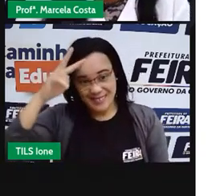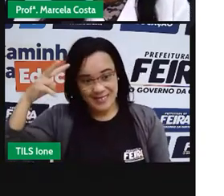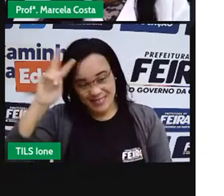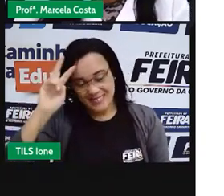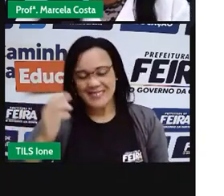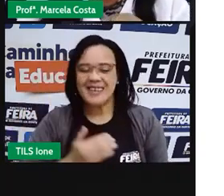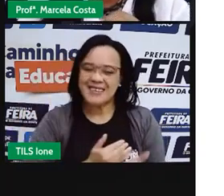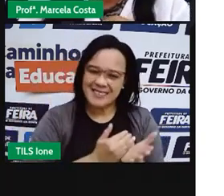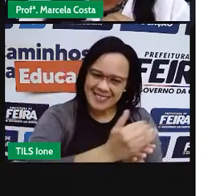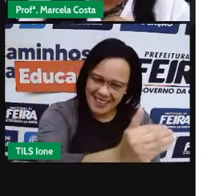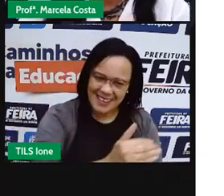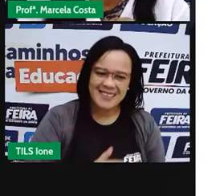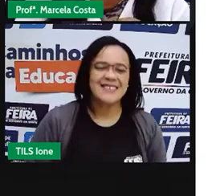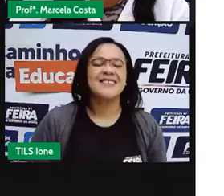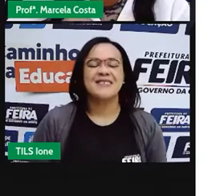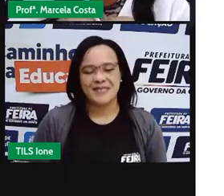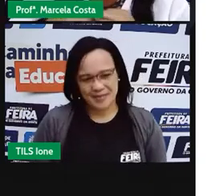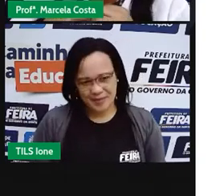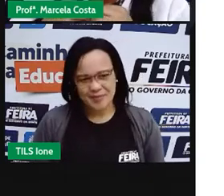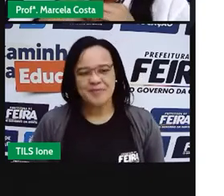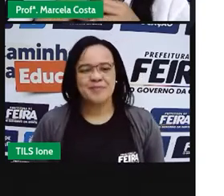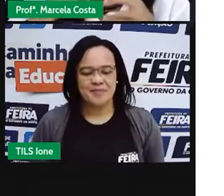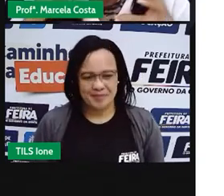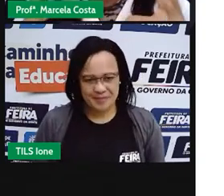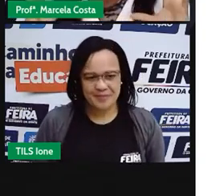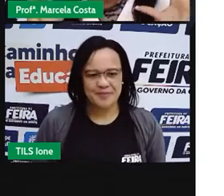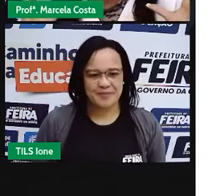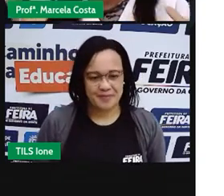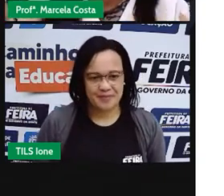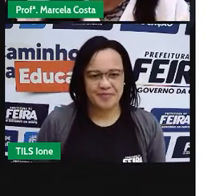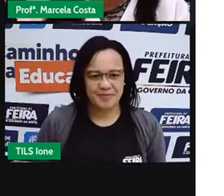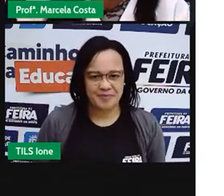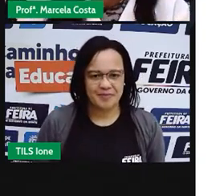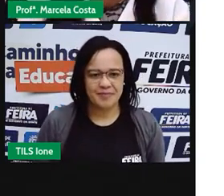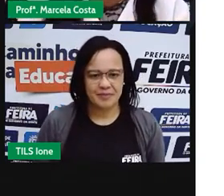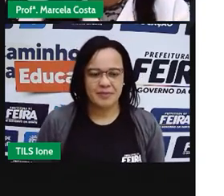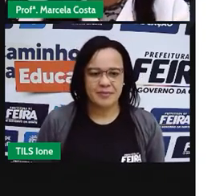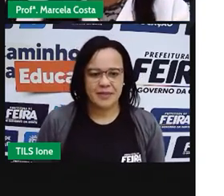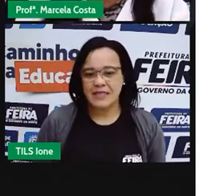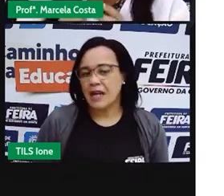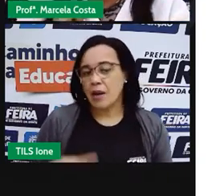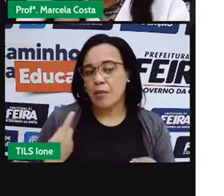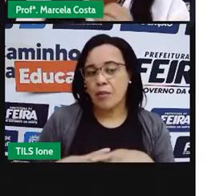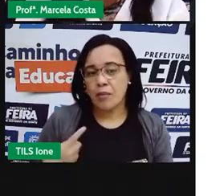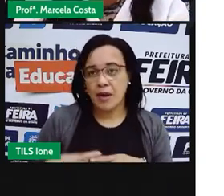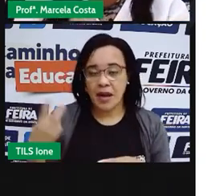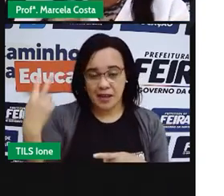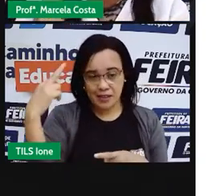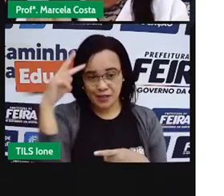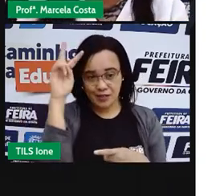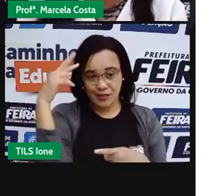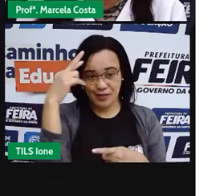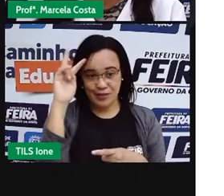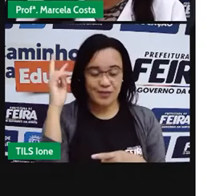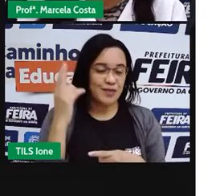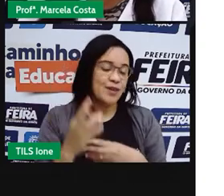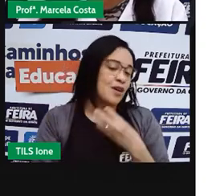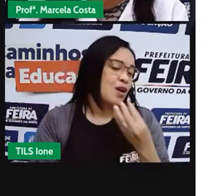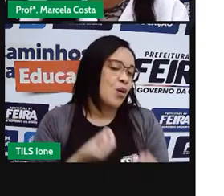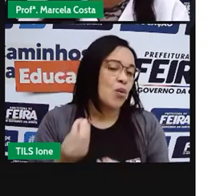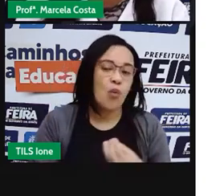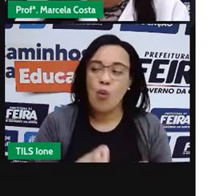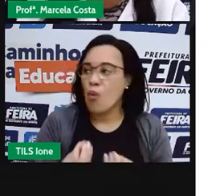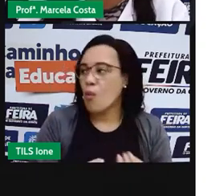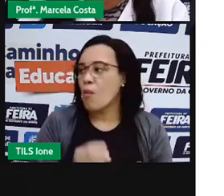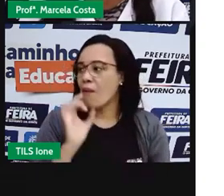movimentação, aquela parte que dá um clima para a história, que é aquela parte onde os personagens fazem